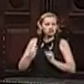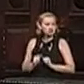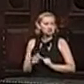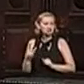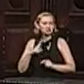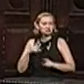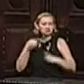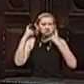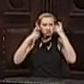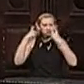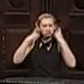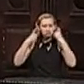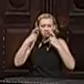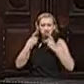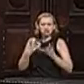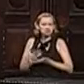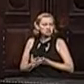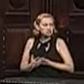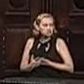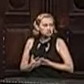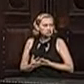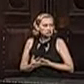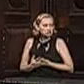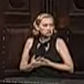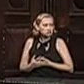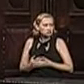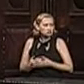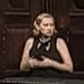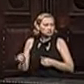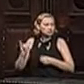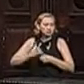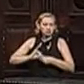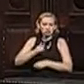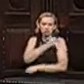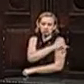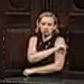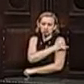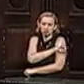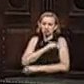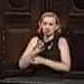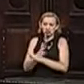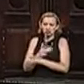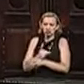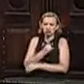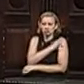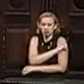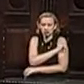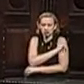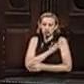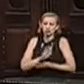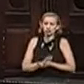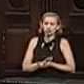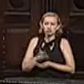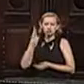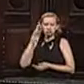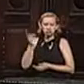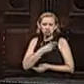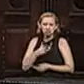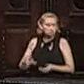me preocupado muito no âmbito da capital do estado do Rio de Janeiro, a cidade do Rio de Janeiro. Senhor